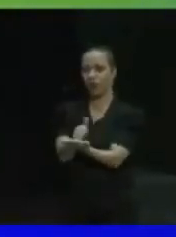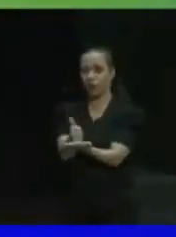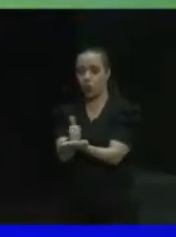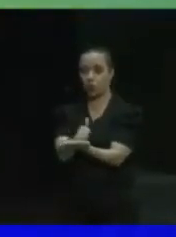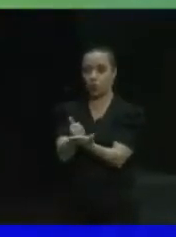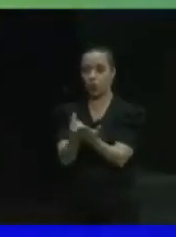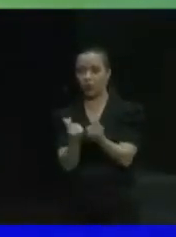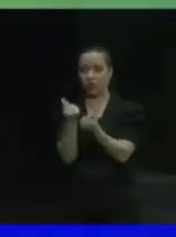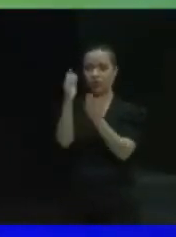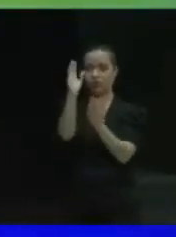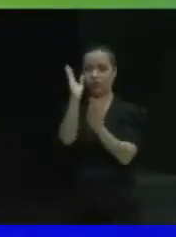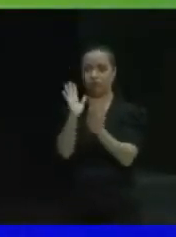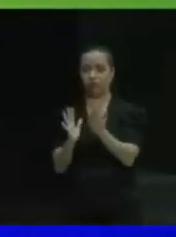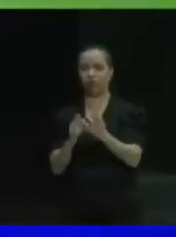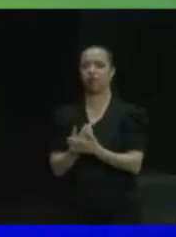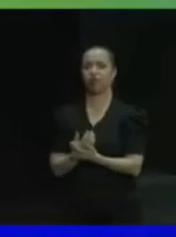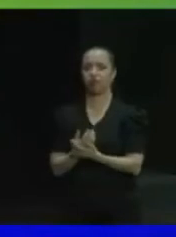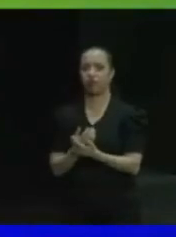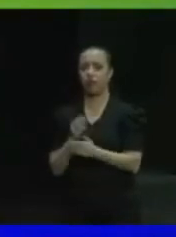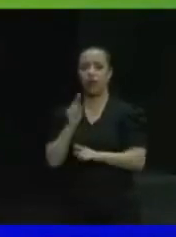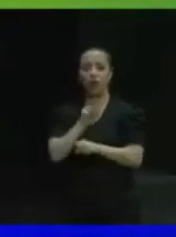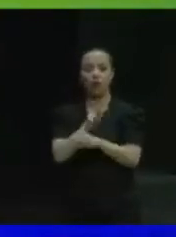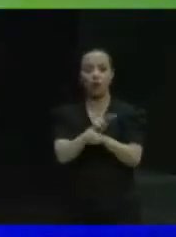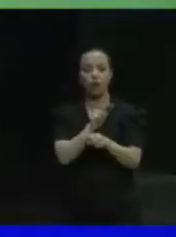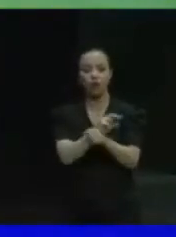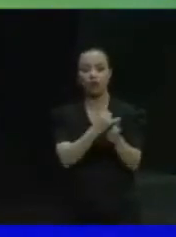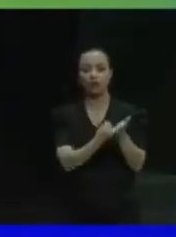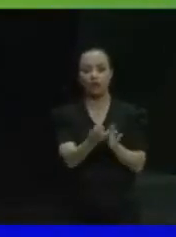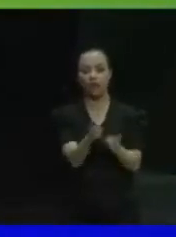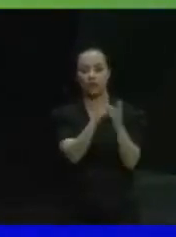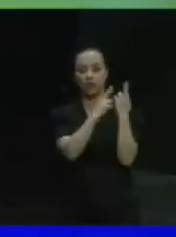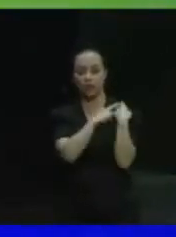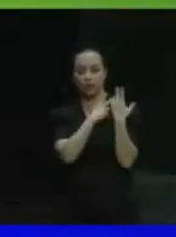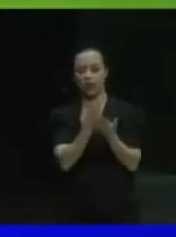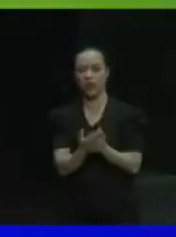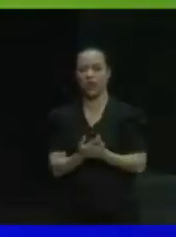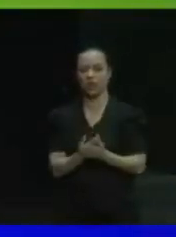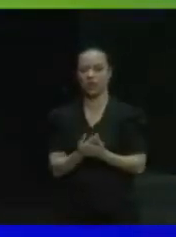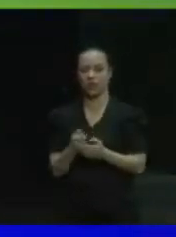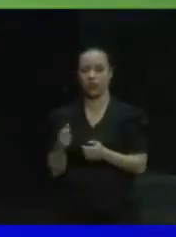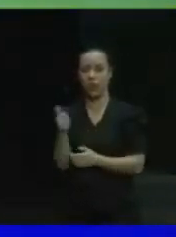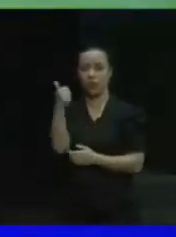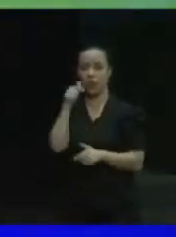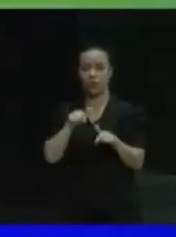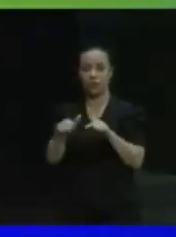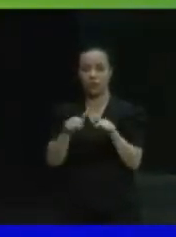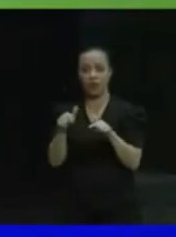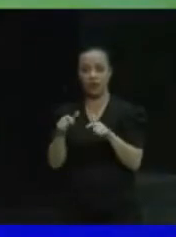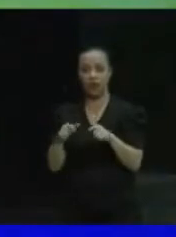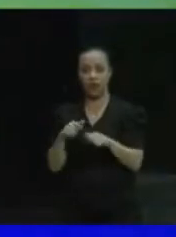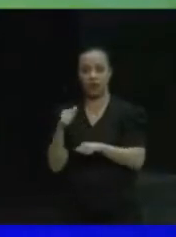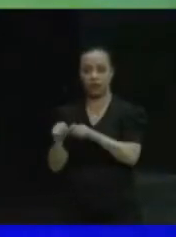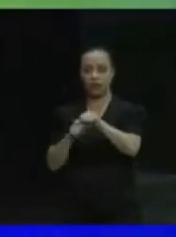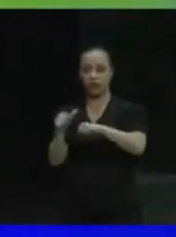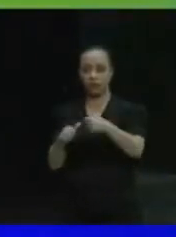inflação, preservar a responsabilidade fiscal, fomentar o emprego e o desenvolvimento